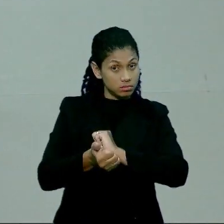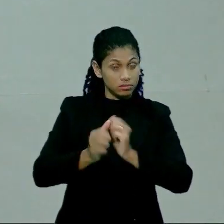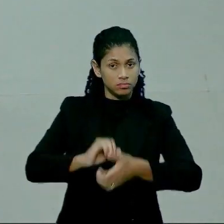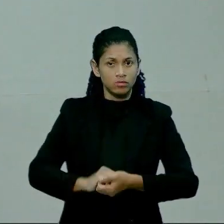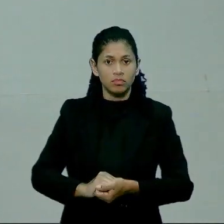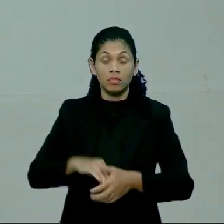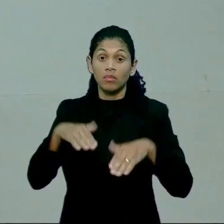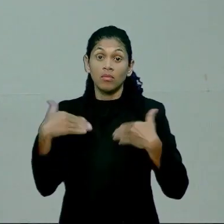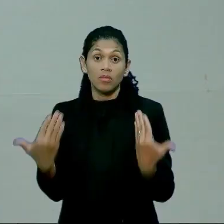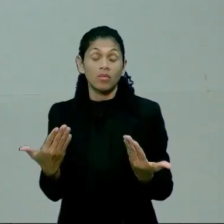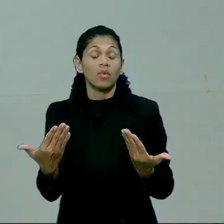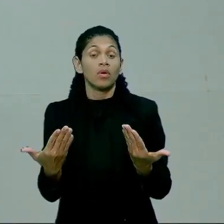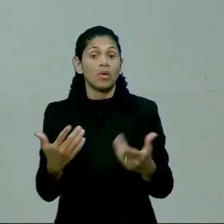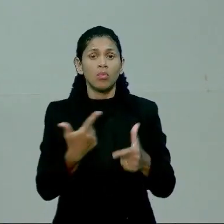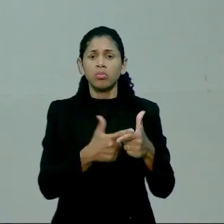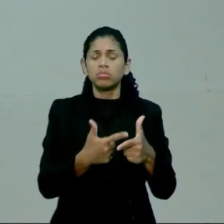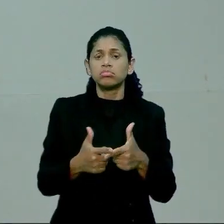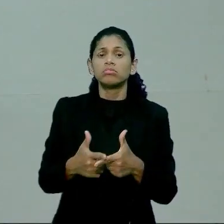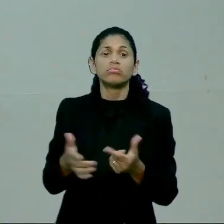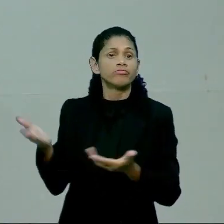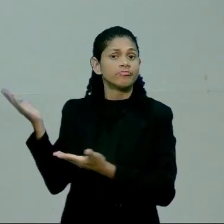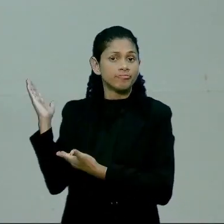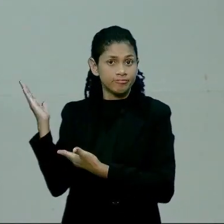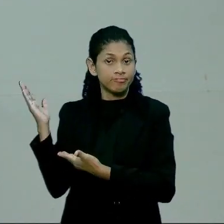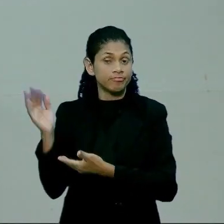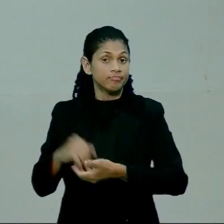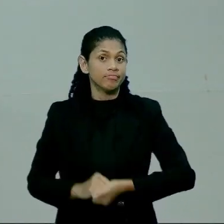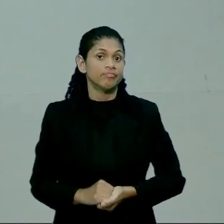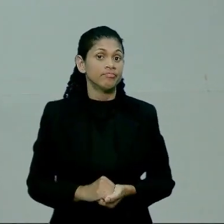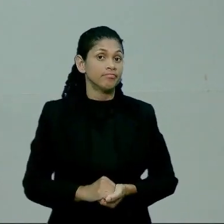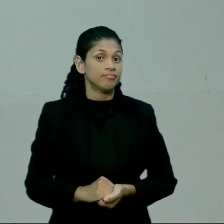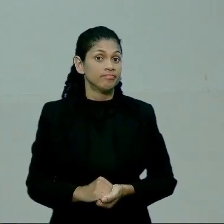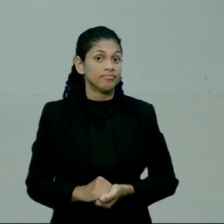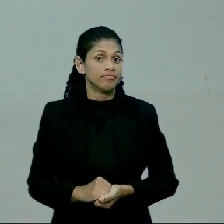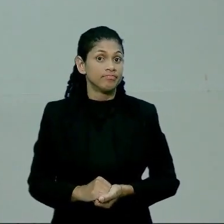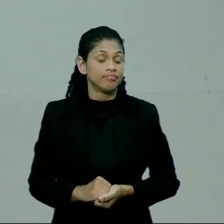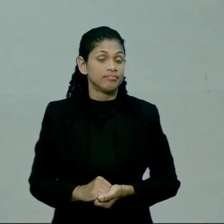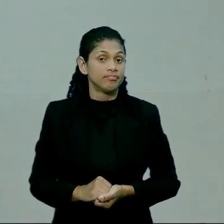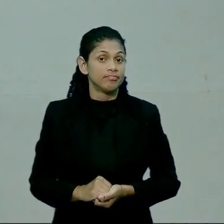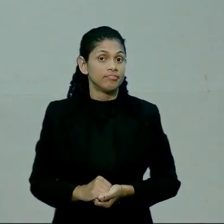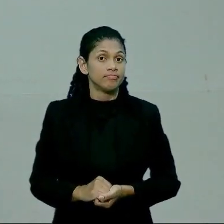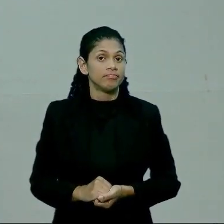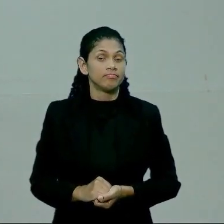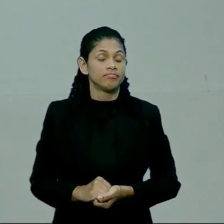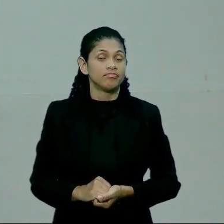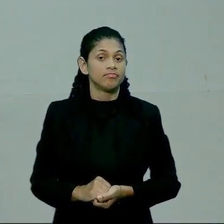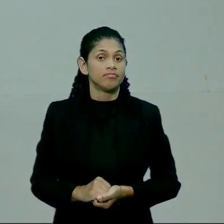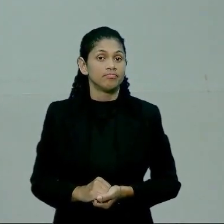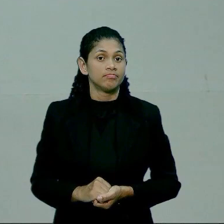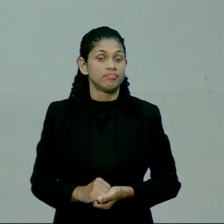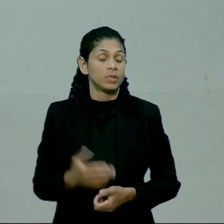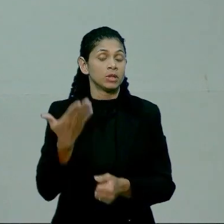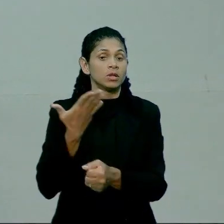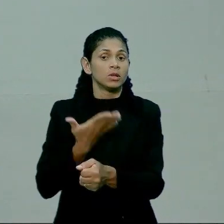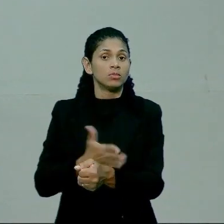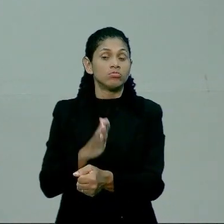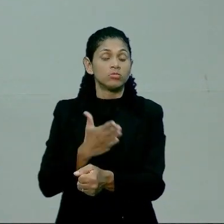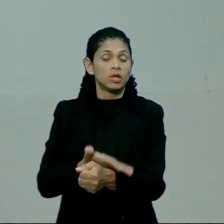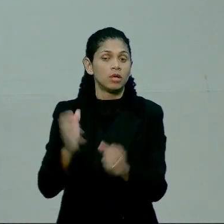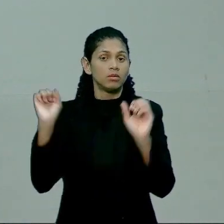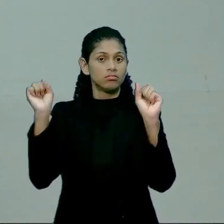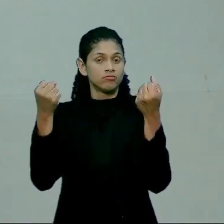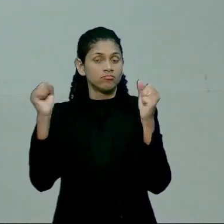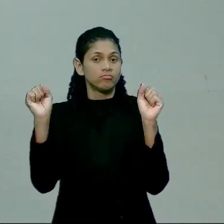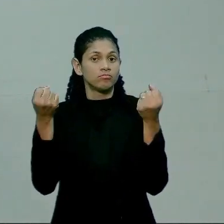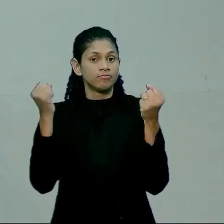para mim, qual o direcionamento, qual é a problemática que a gente já faz essa correlação? e treinos, como eu posso dizer, treinos